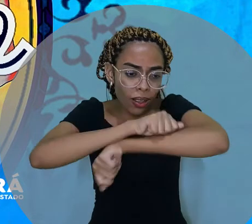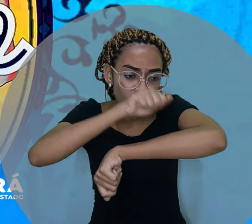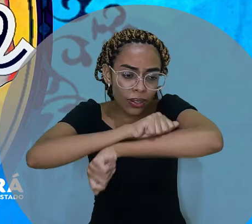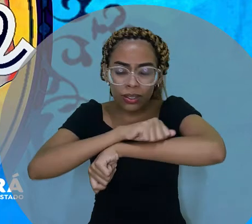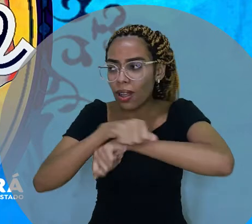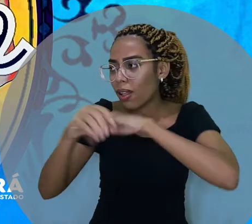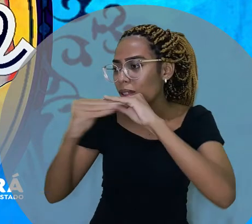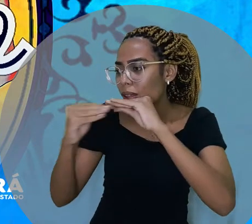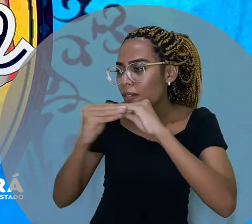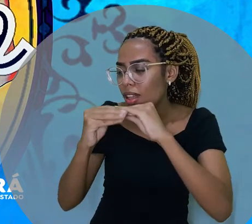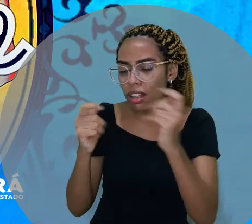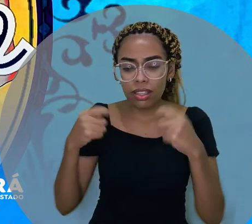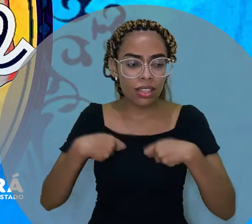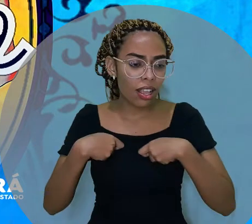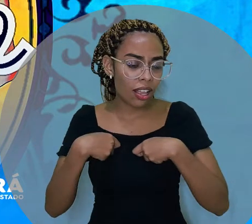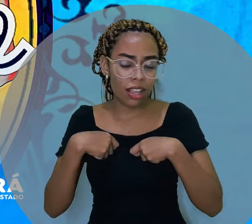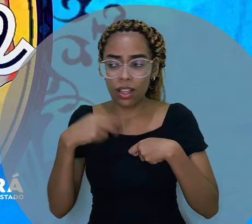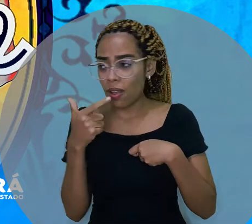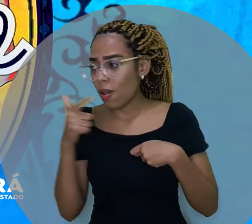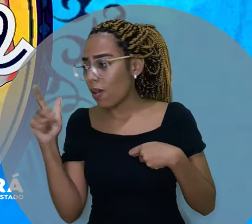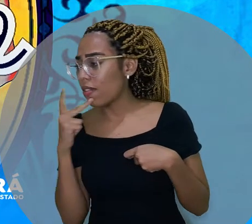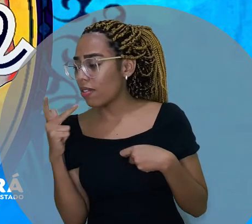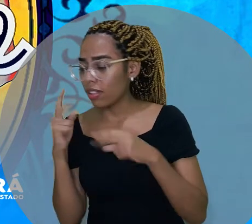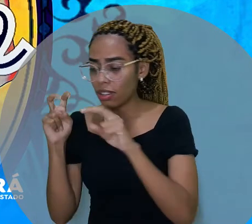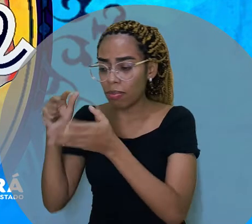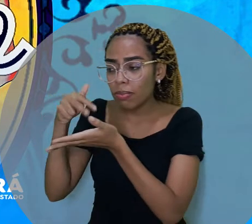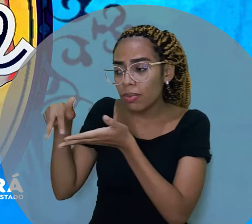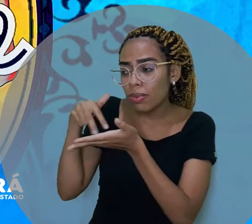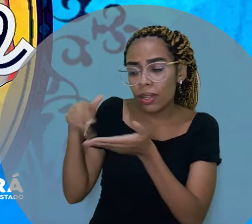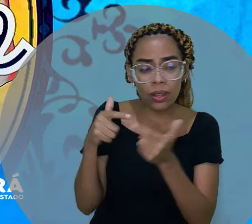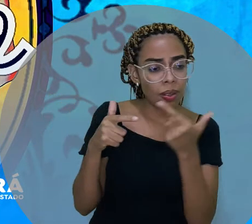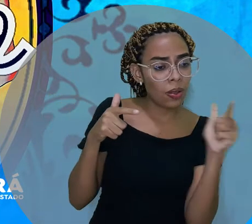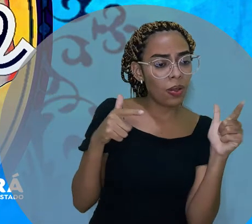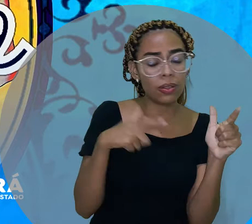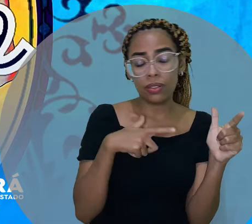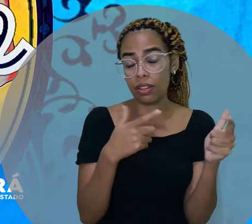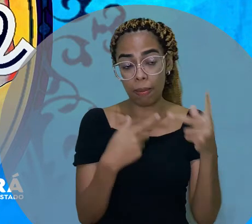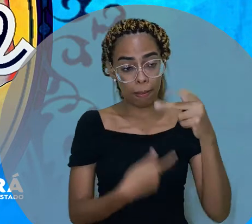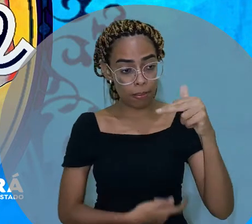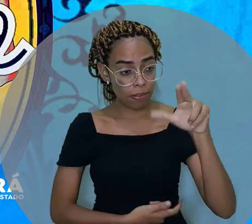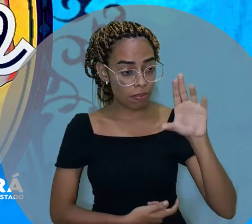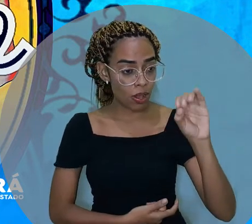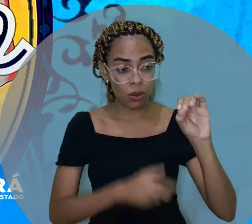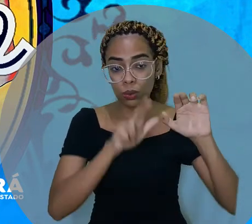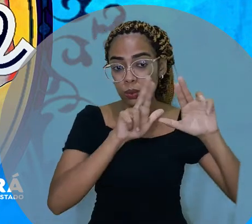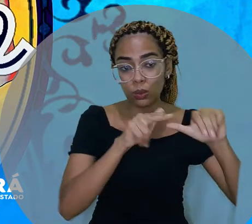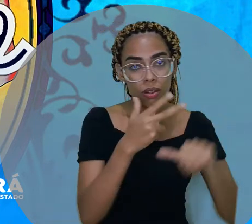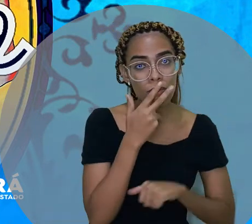crônica impressa no jornal, o ofício de livreiro de um, a paixão por boleros do